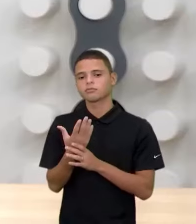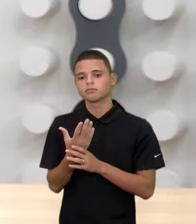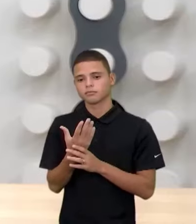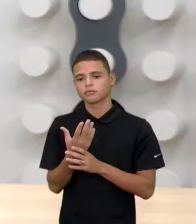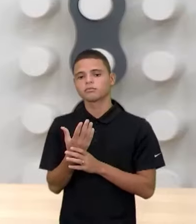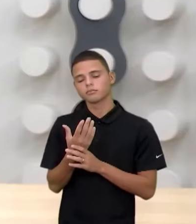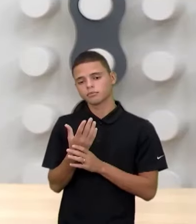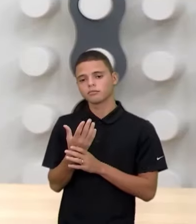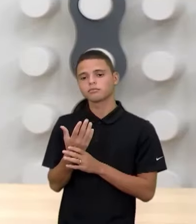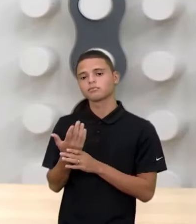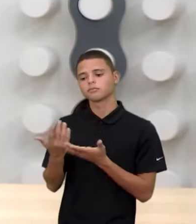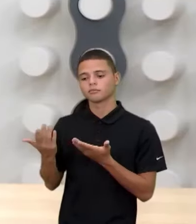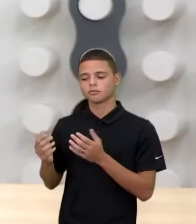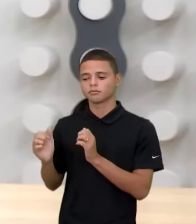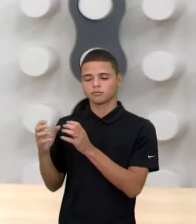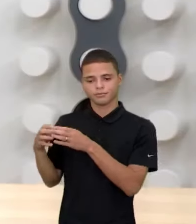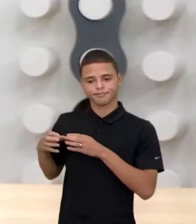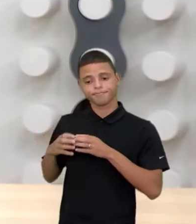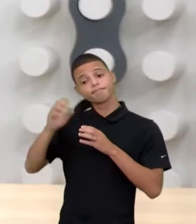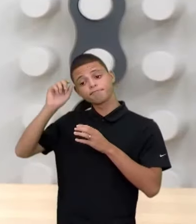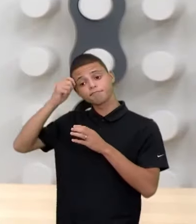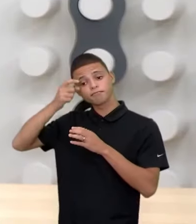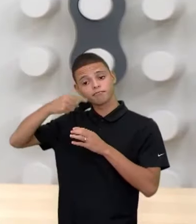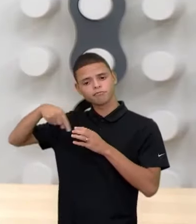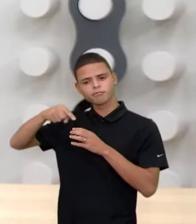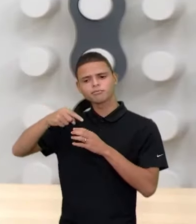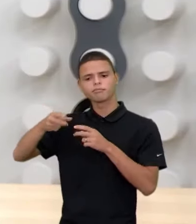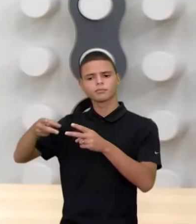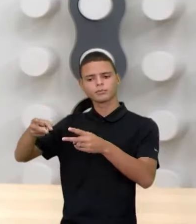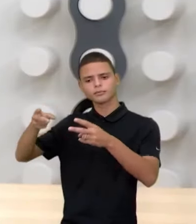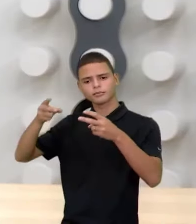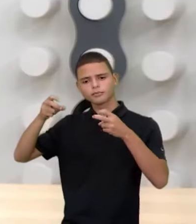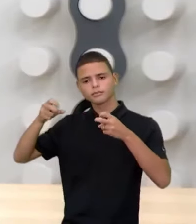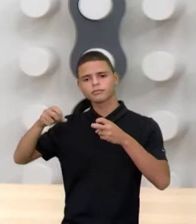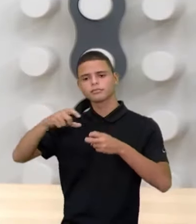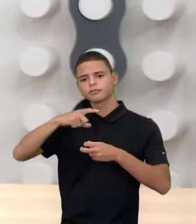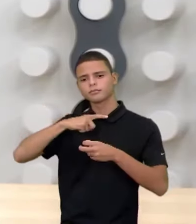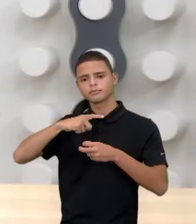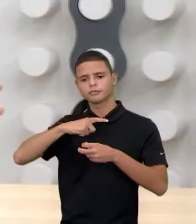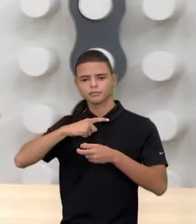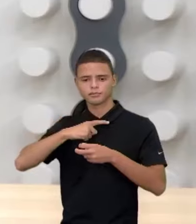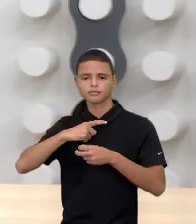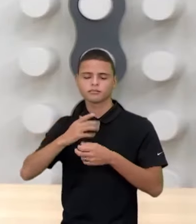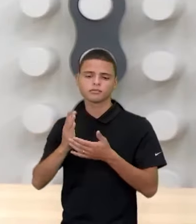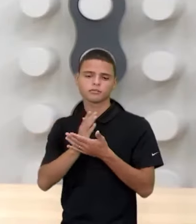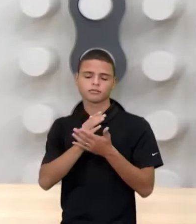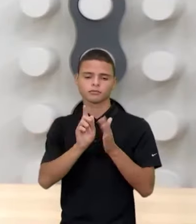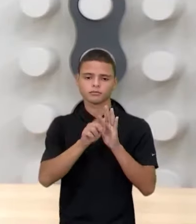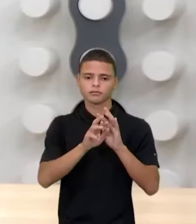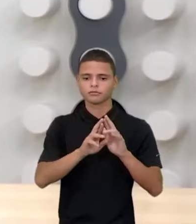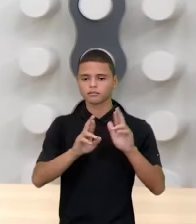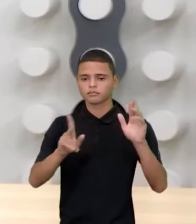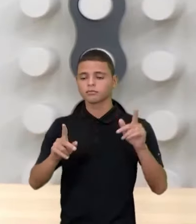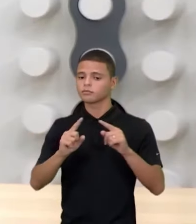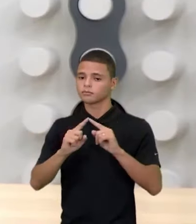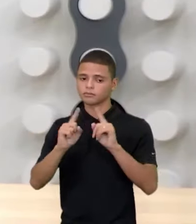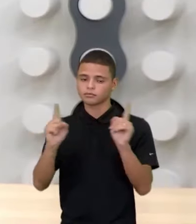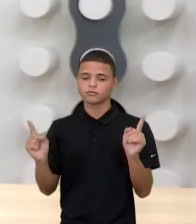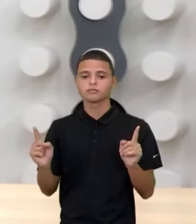dentro das comunidades negras, é que a gente percebe que existe, embora sejam gêneros diferentes,